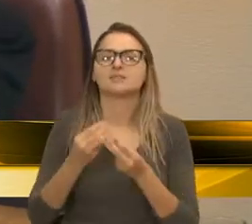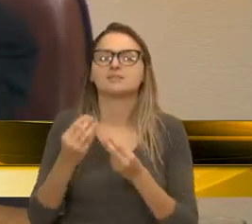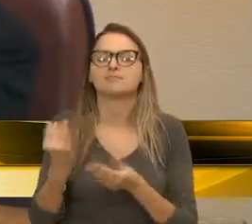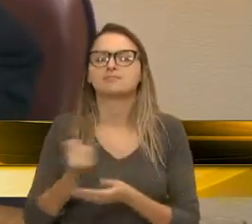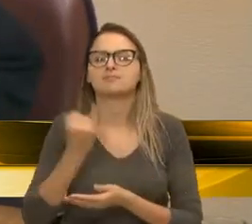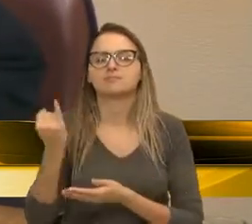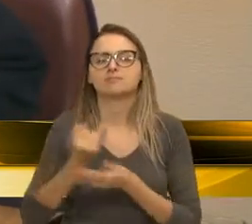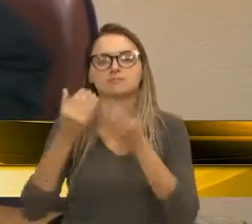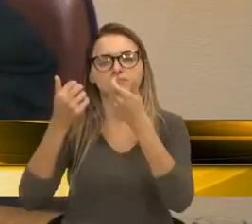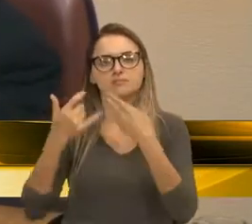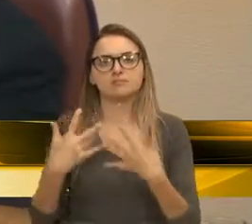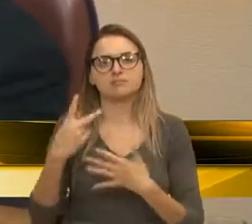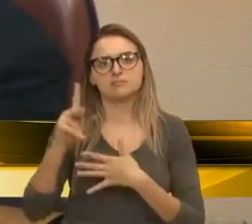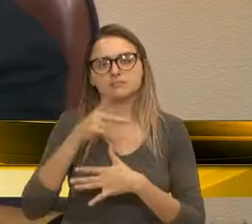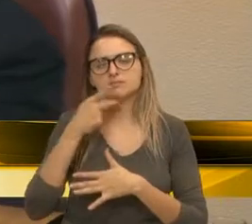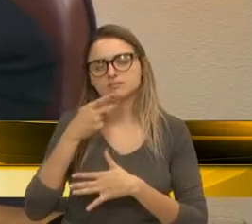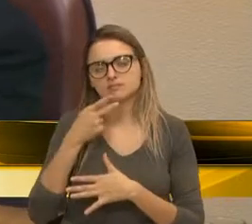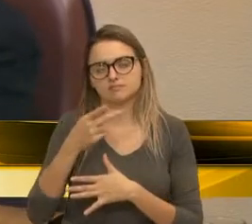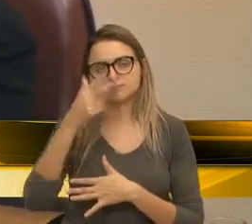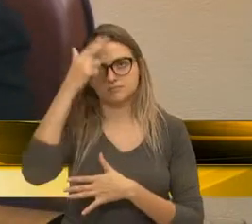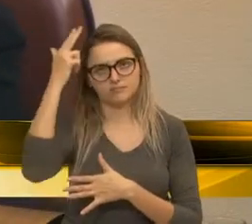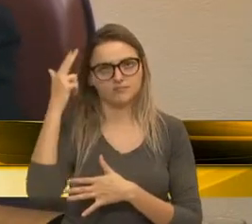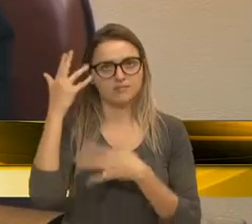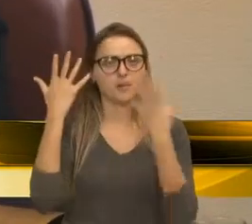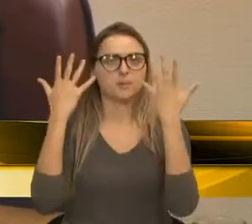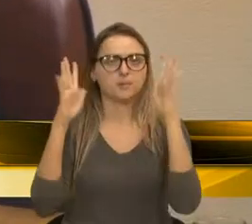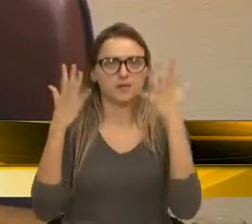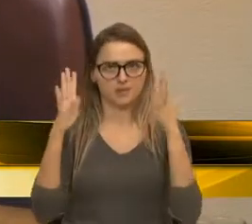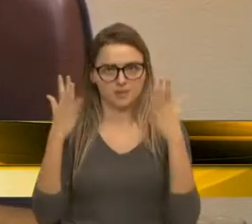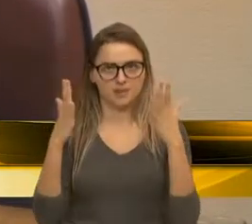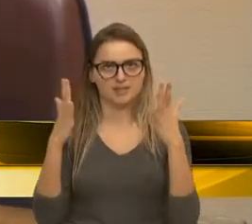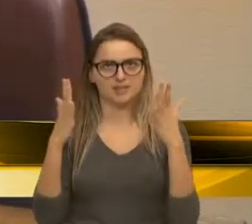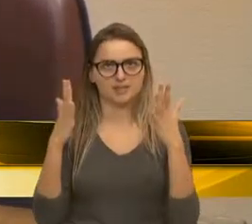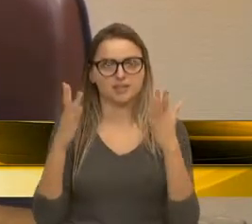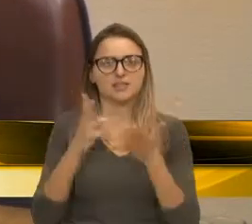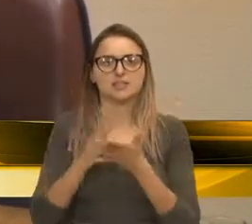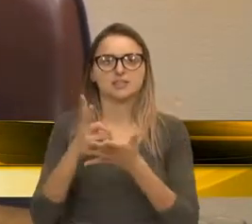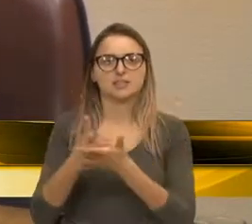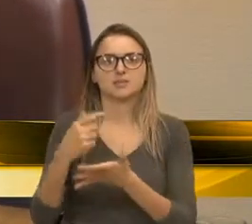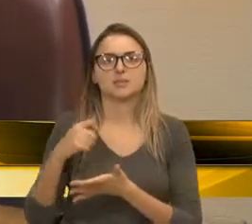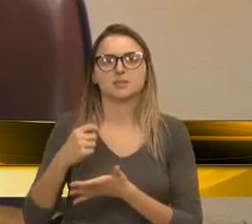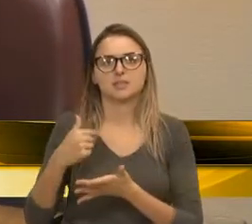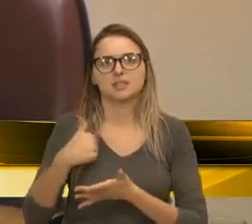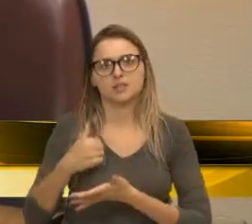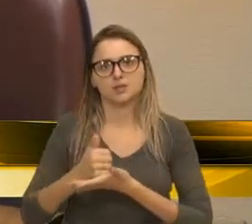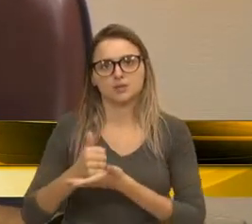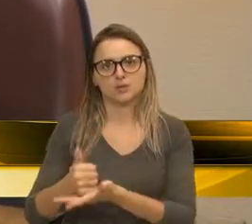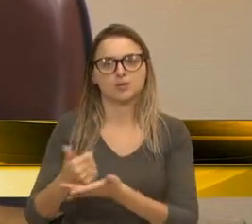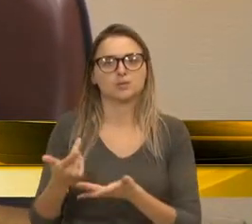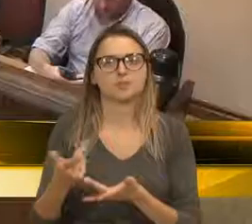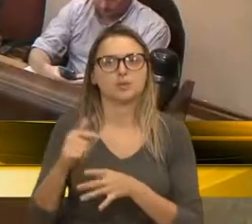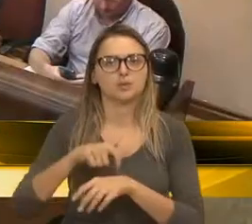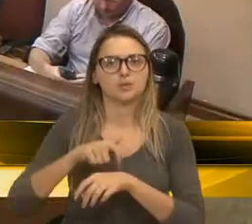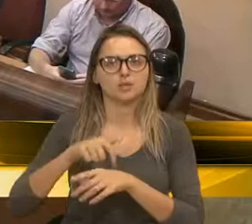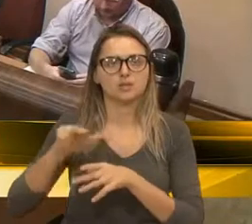esclarecimento do vosso pronunciamento, vereador Cassina. Parabéns e sempre que precisar estamos à disposição com o espaço da tribuna.